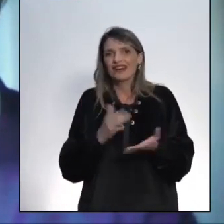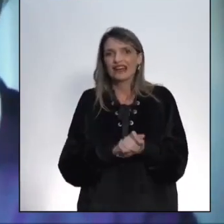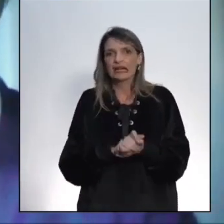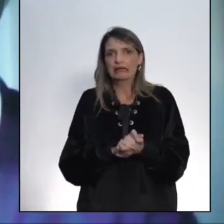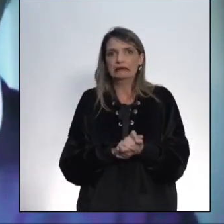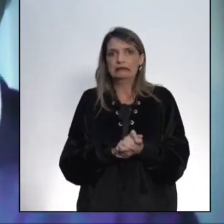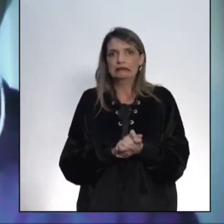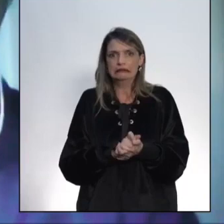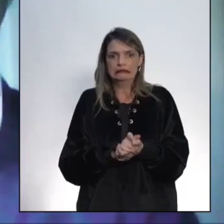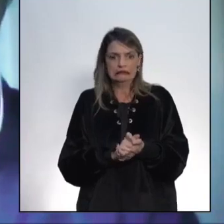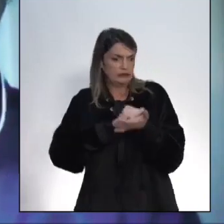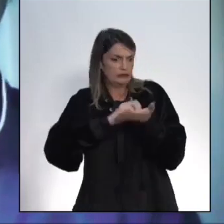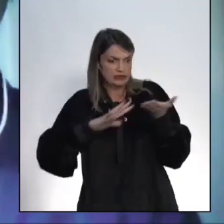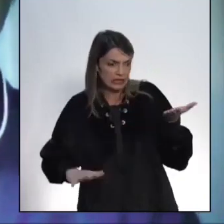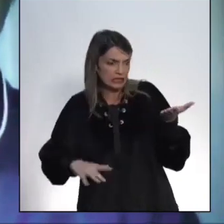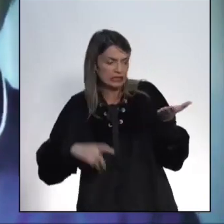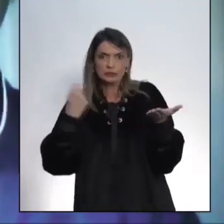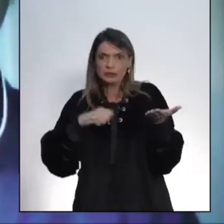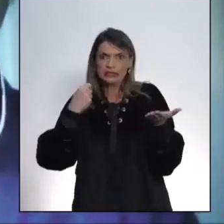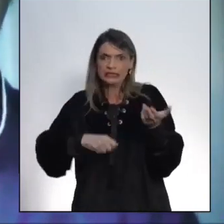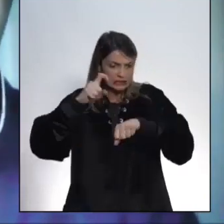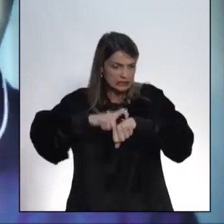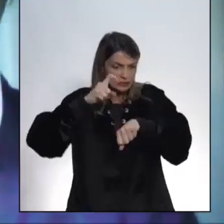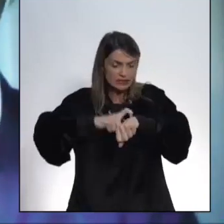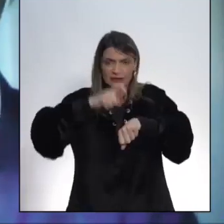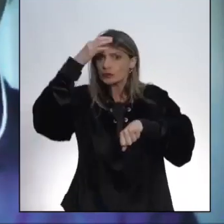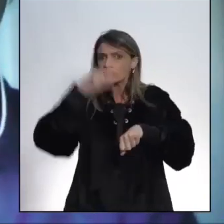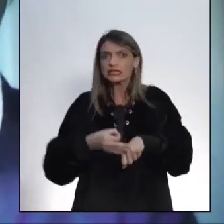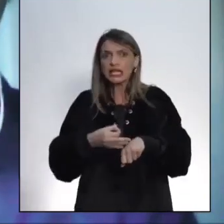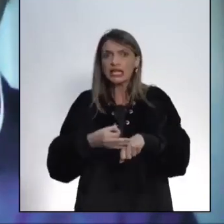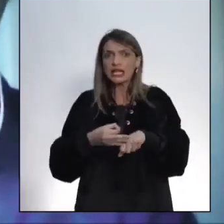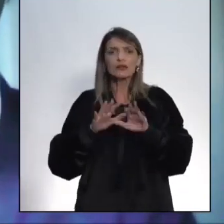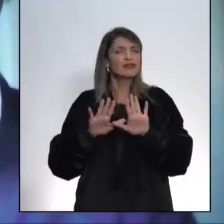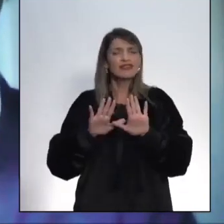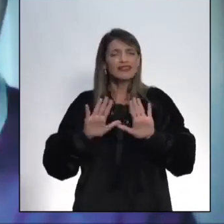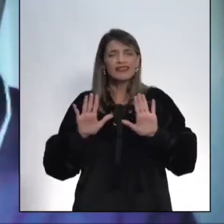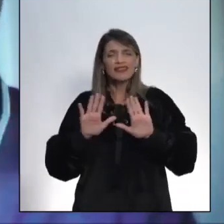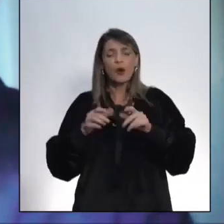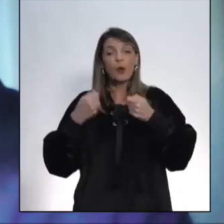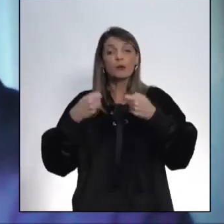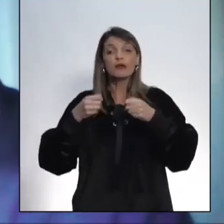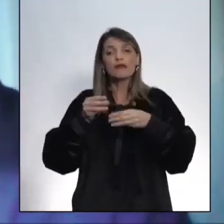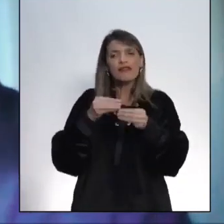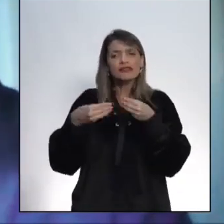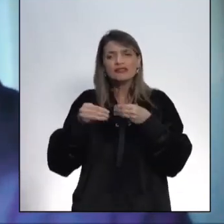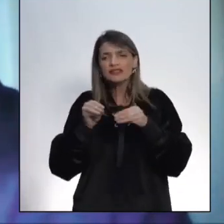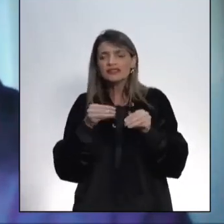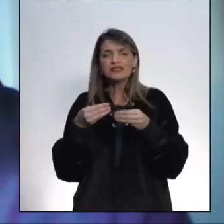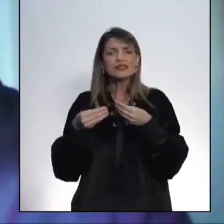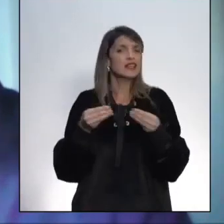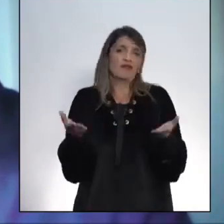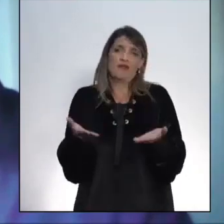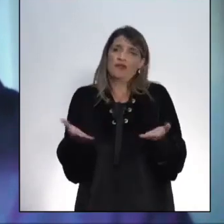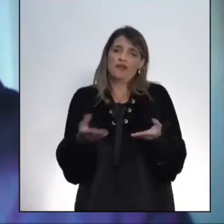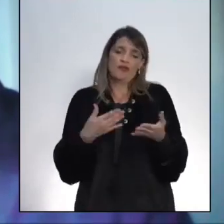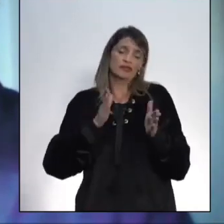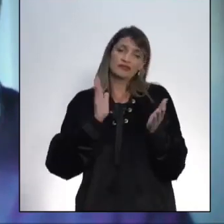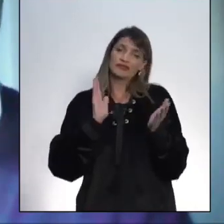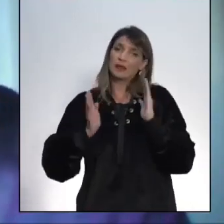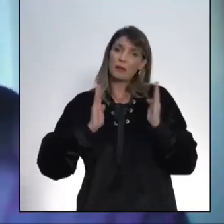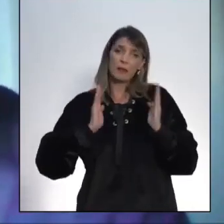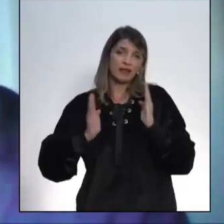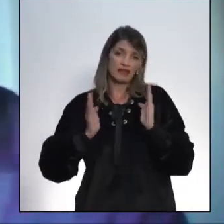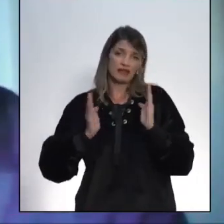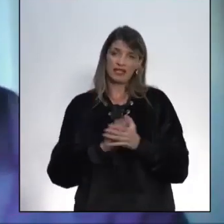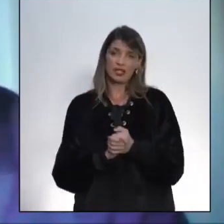tarefa que tem que estar ali naquele minuto. Eu acho que a flexibilidade, a gente está se mostrando muito flexível nesse momento. São